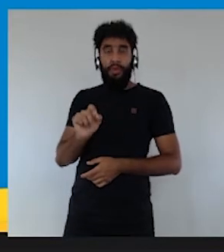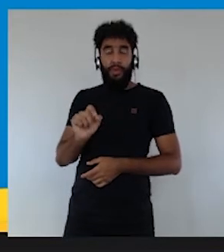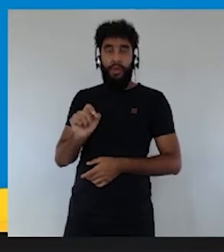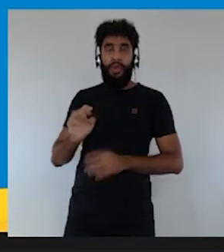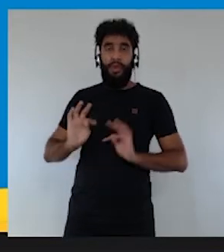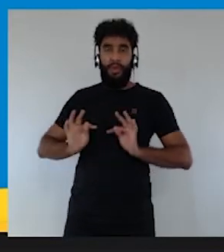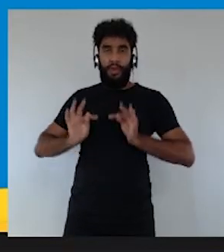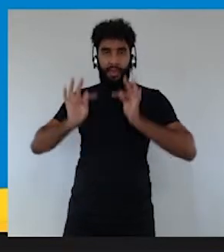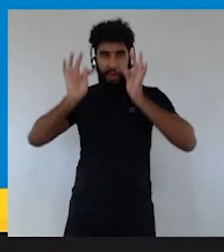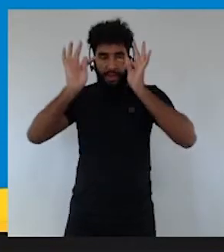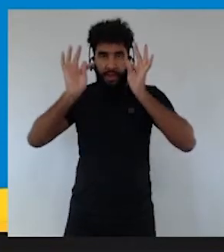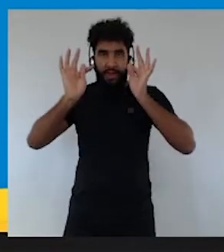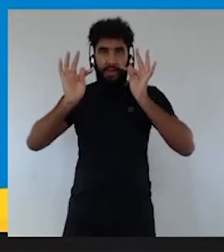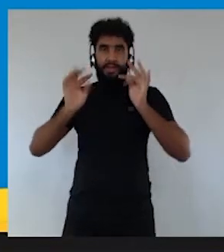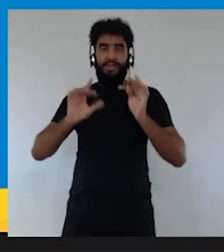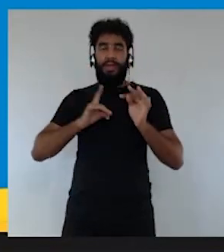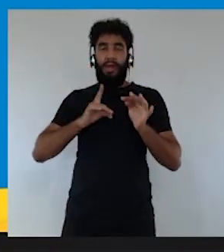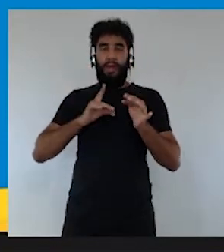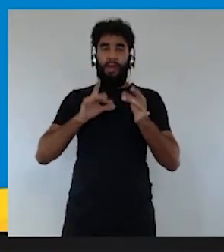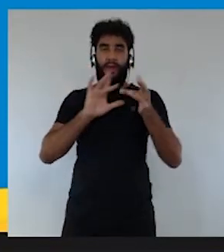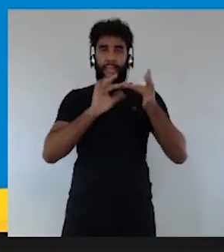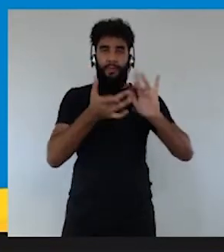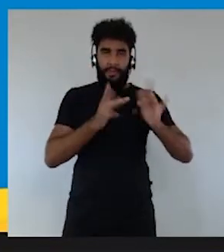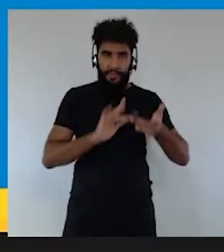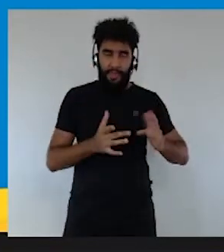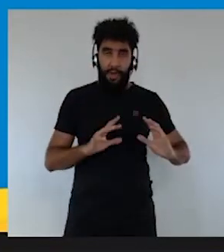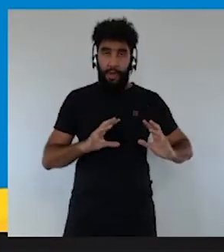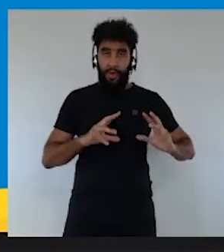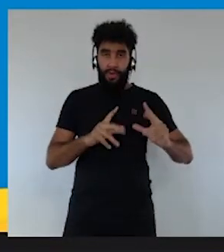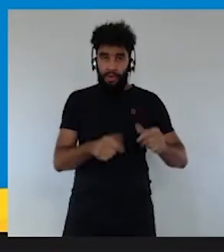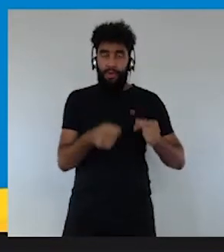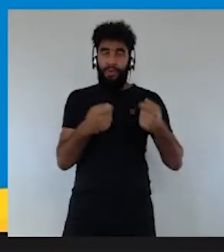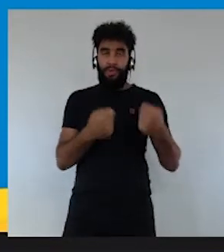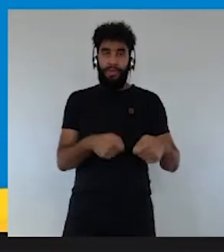tecnologia, o software, o equipamento, o tipo de conexão, tudo tem que ser